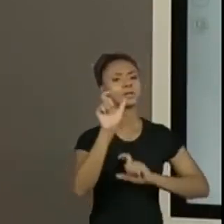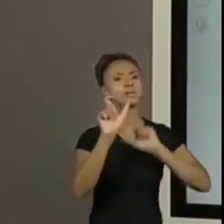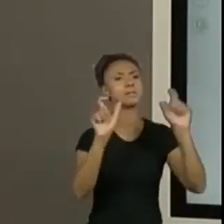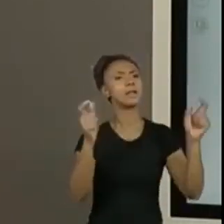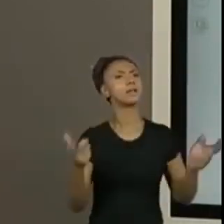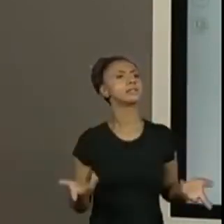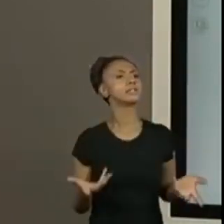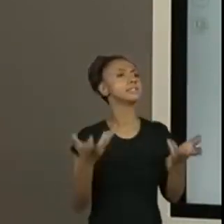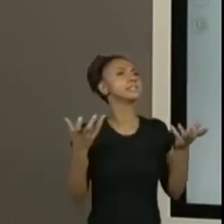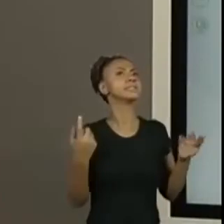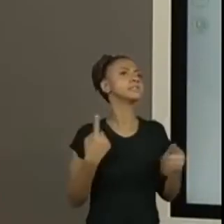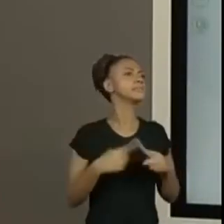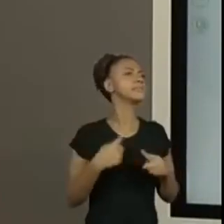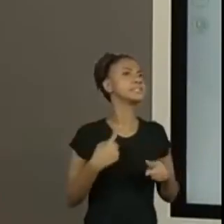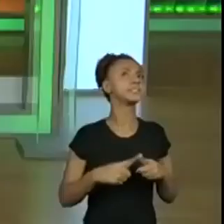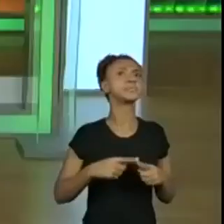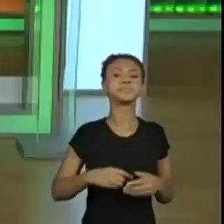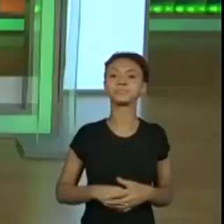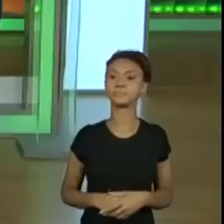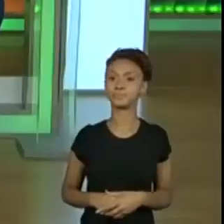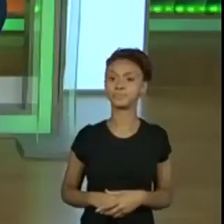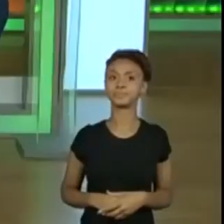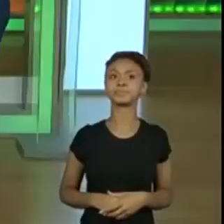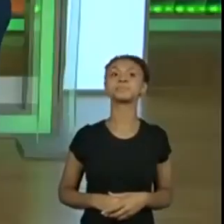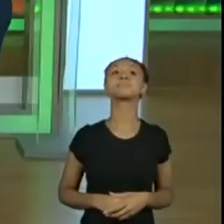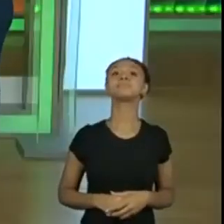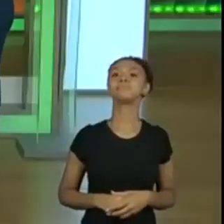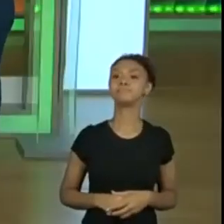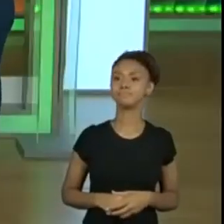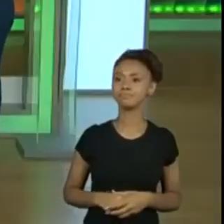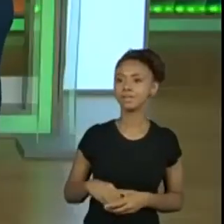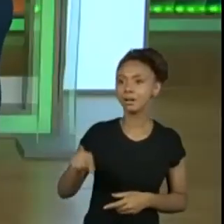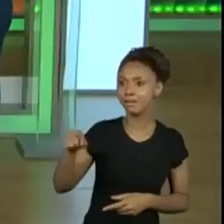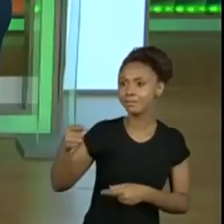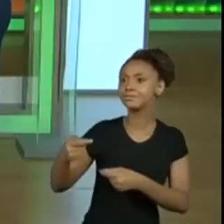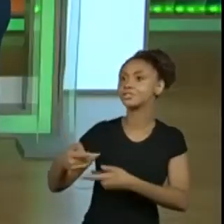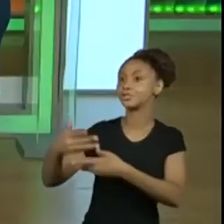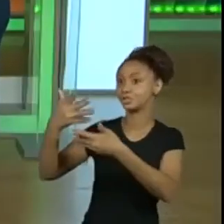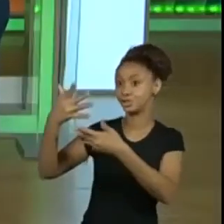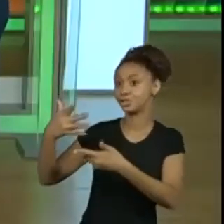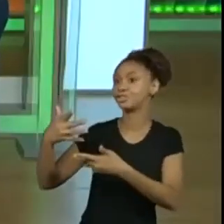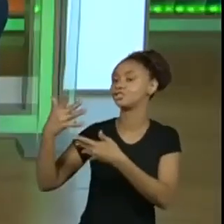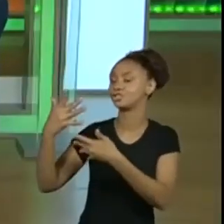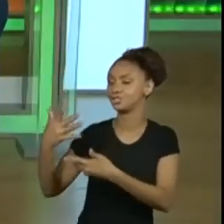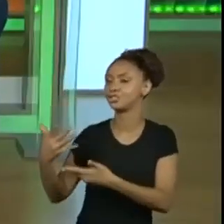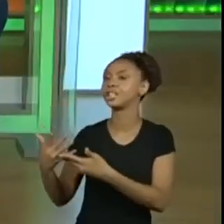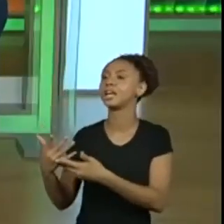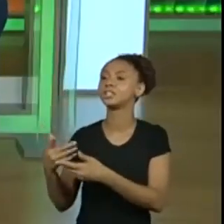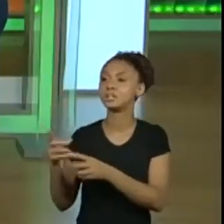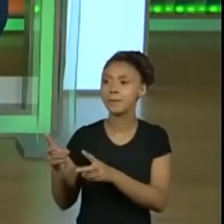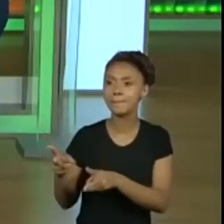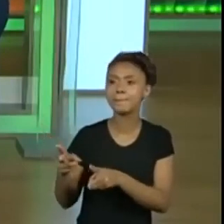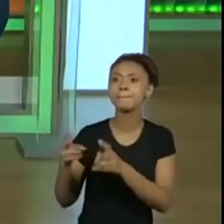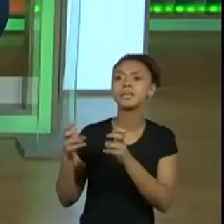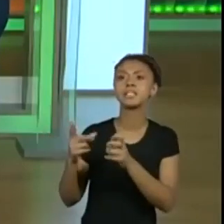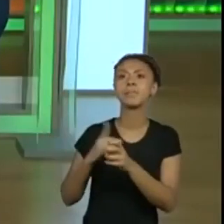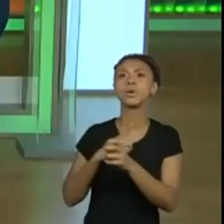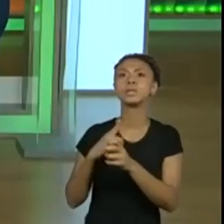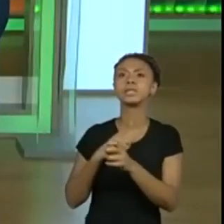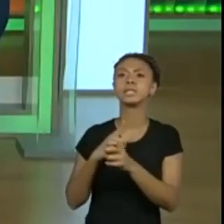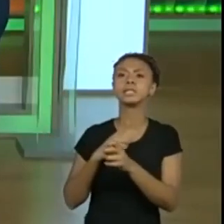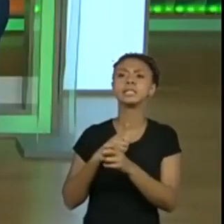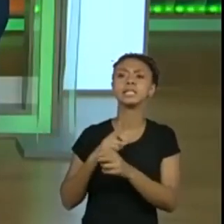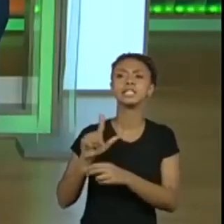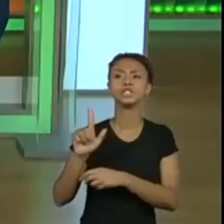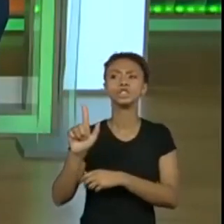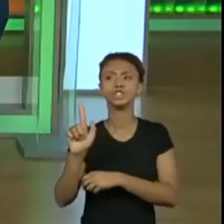assim, em destaque essas palavras? Ah, ó, professora, eles estão trazendo ali que eles perceberam alguma coisa com a letra G.